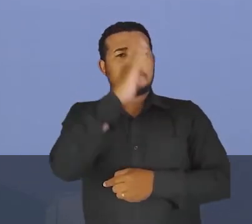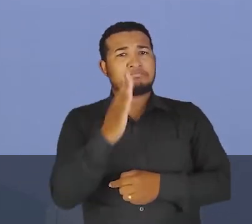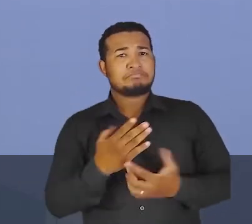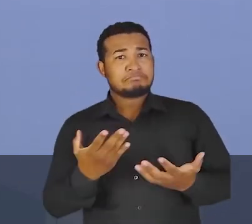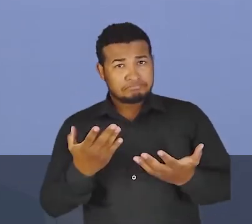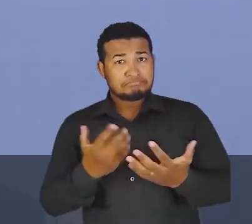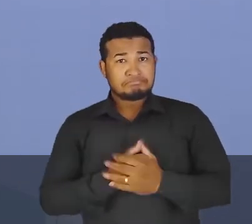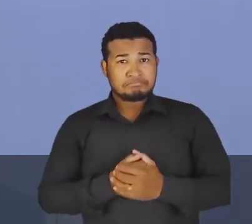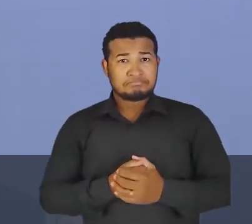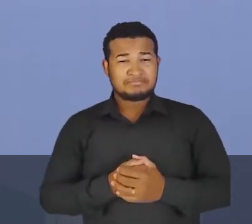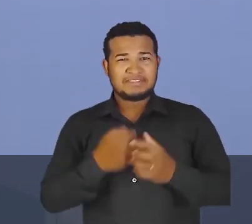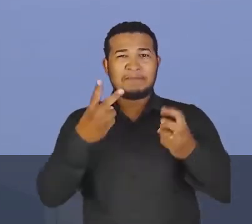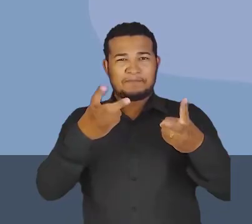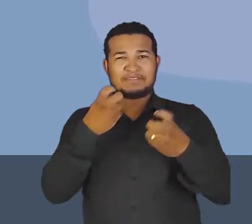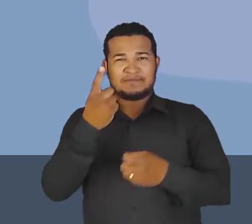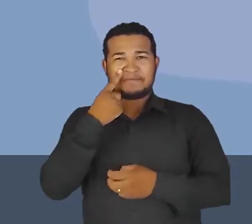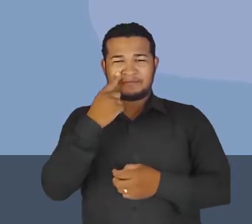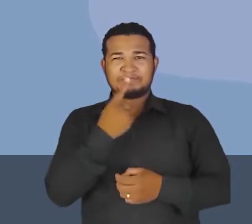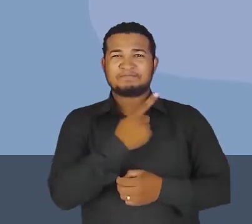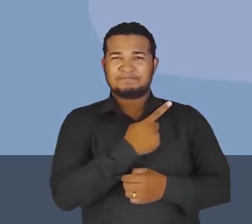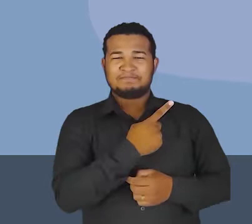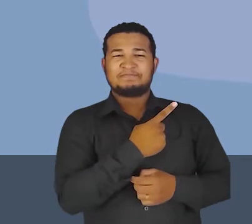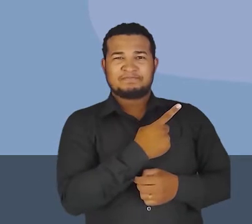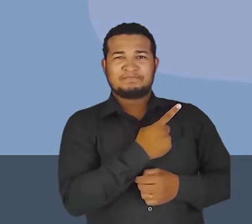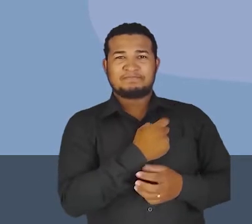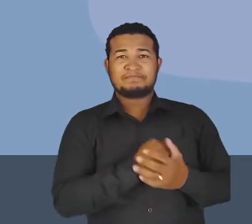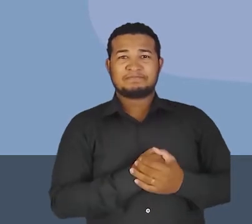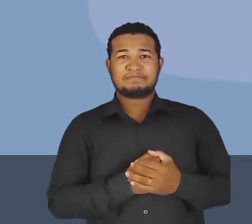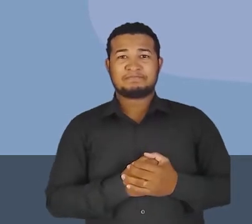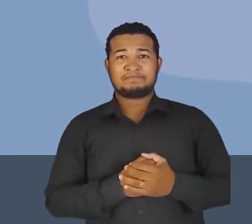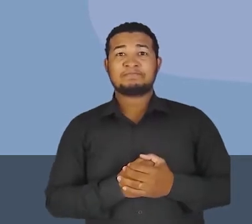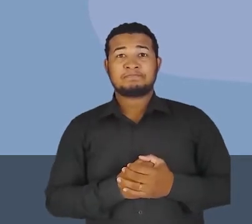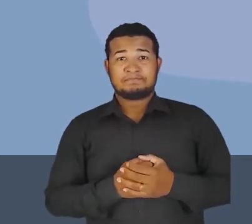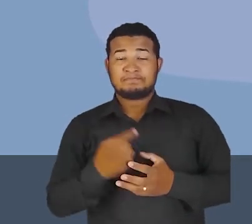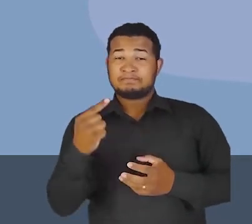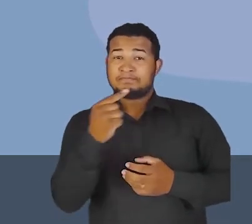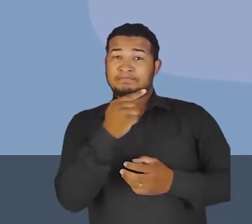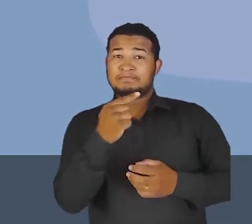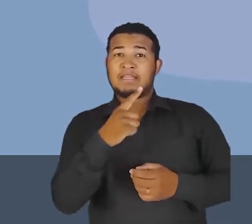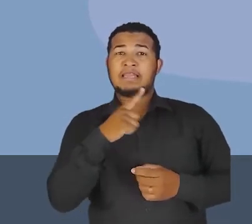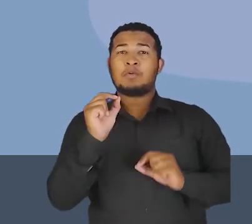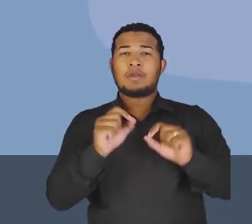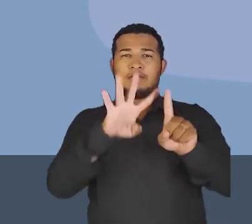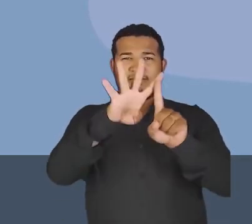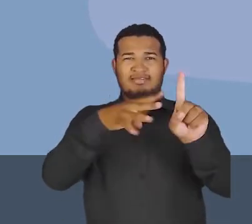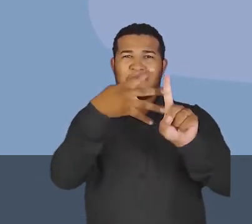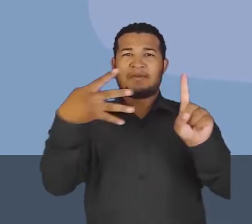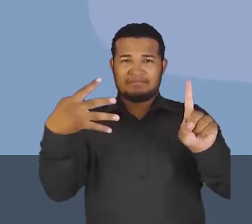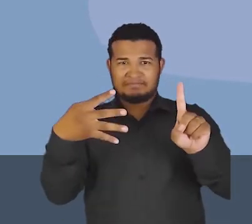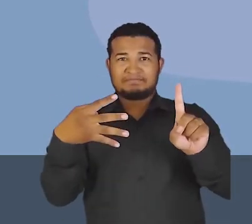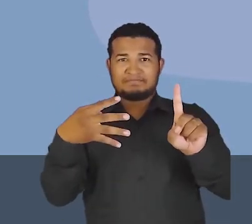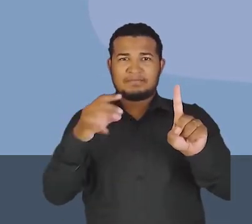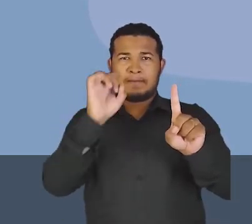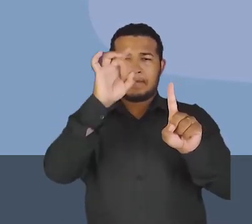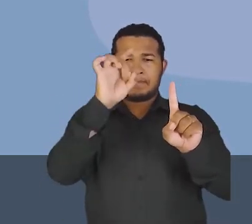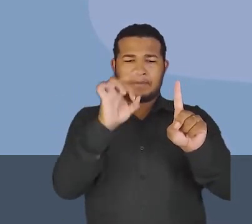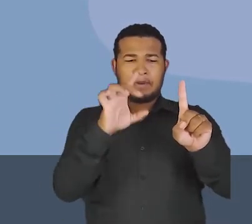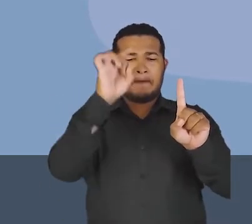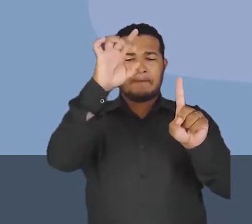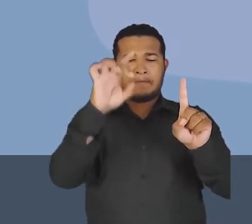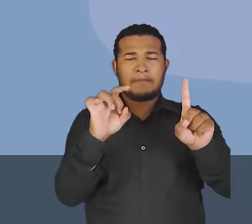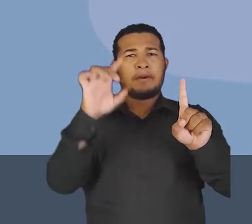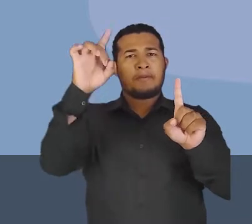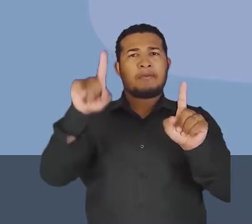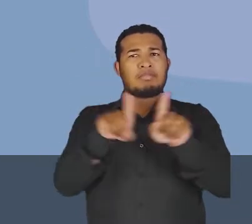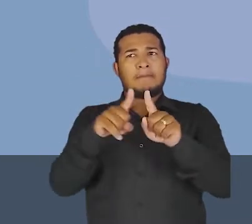vai observar aqui comigo nesse próximo slide. Olha só, nesse próximo slide a gente tem uma tabelinha. Cargos eletivos e as